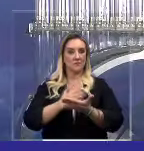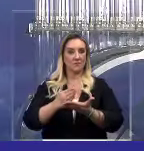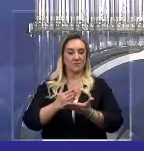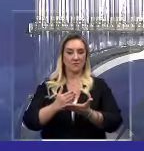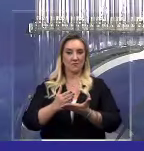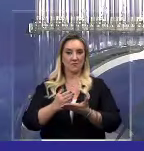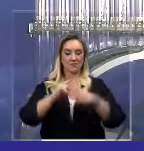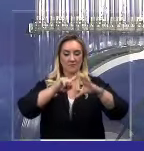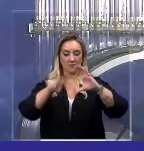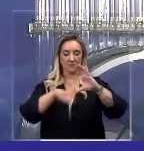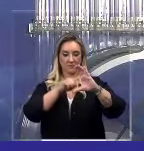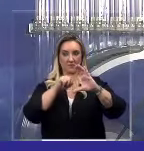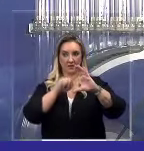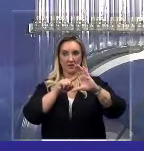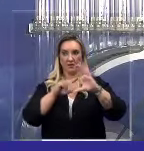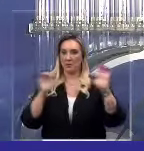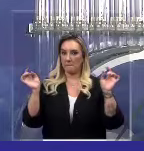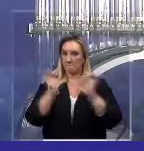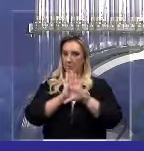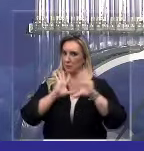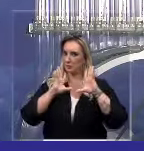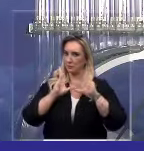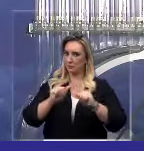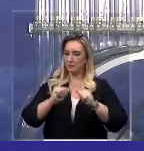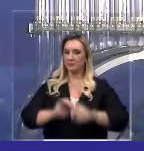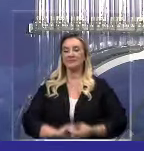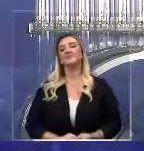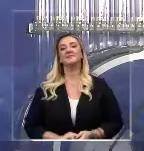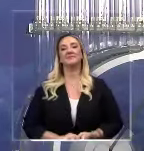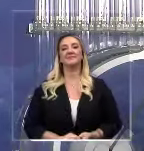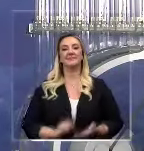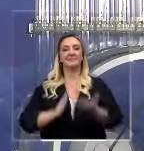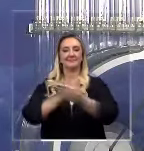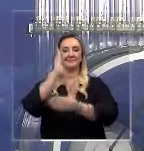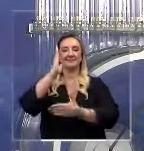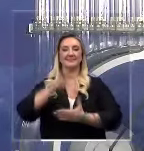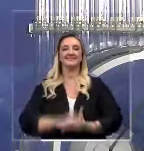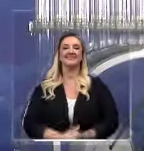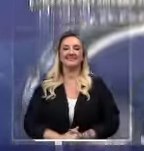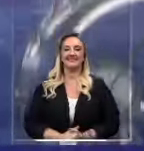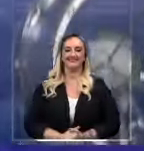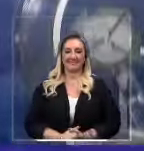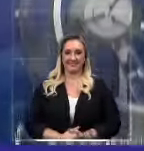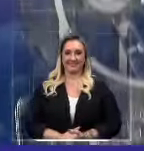começar. Bolas posicionadas. Tudo pronto. Valendo.